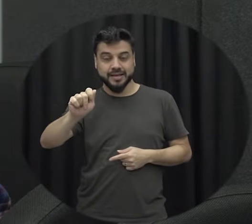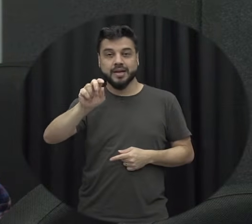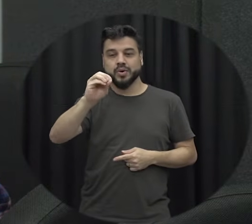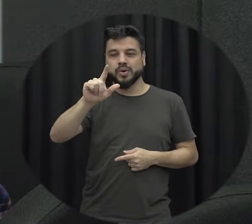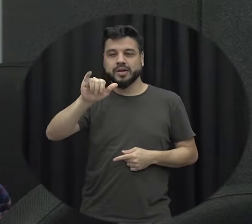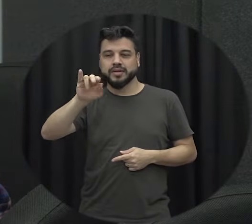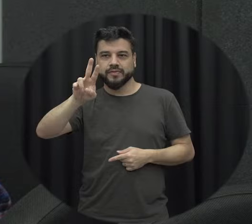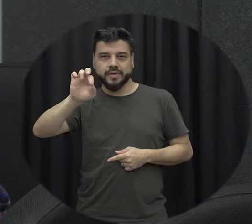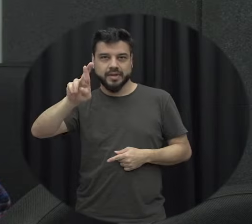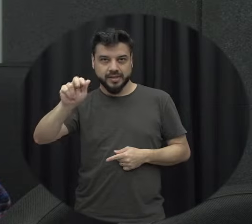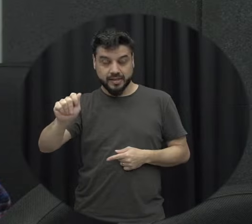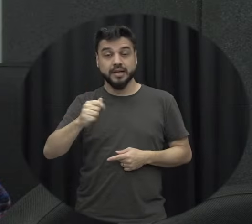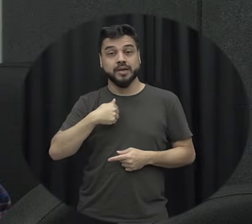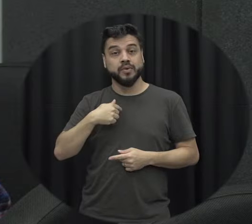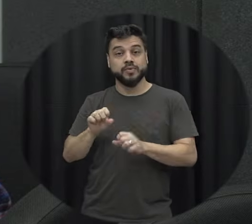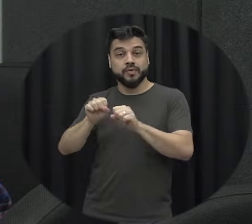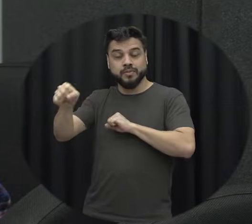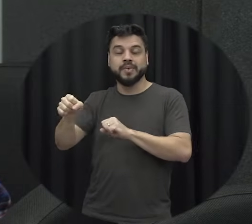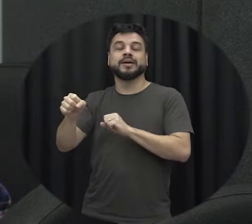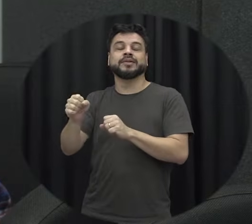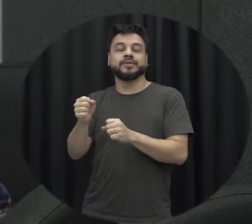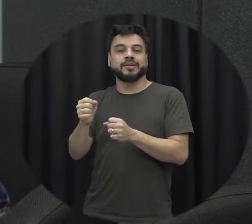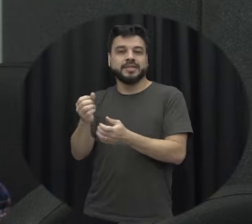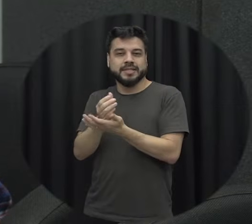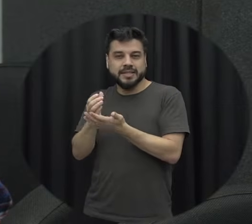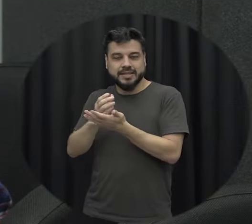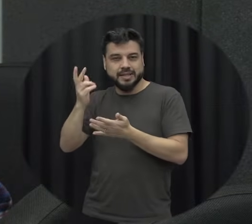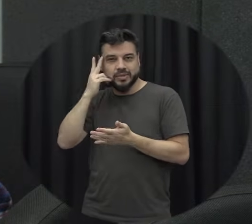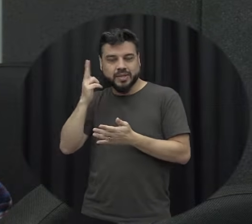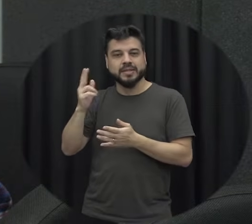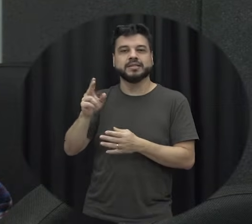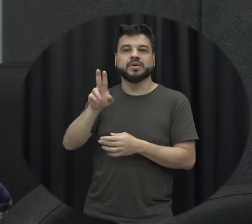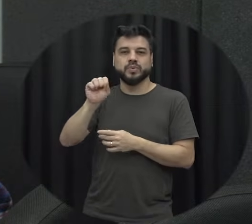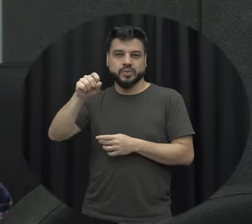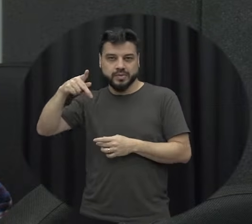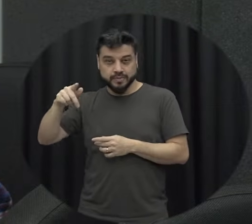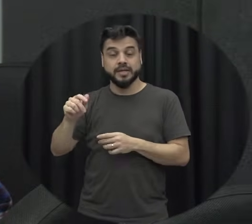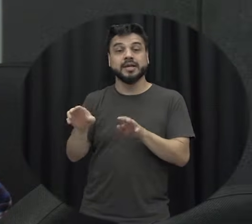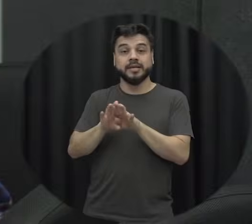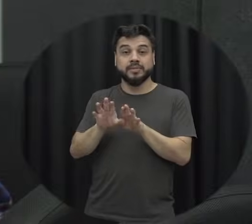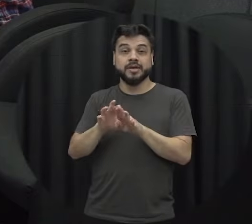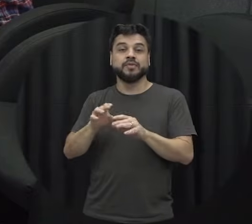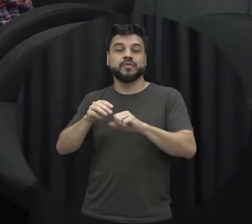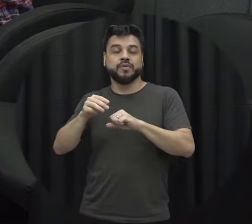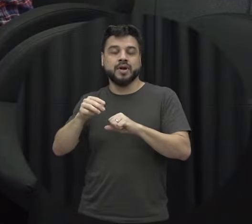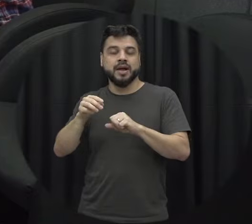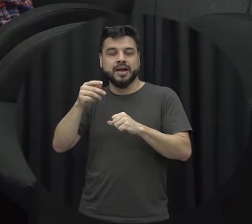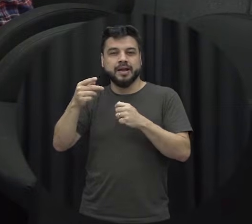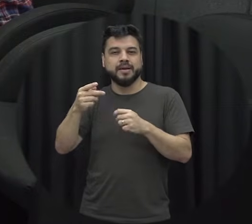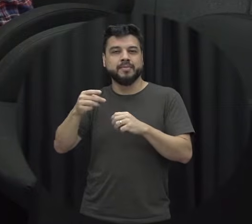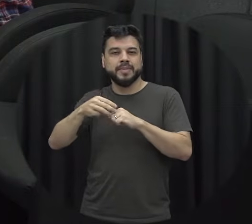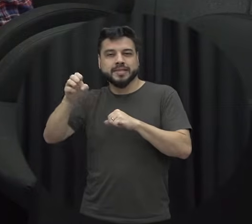pela Universidade de São Paulo e tenho mestrado e doutorado em Educação Matemática. Aqui na Unila eu sou professor visitante, no curso de